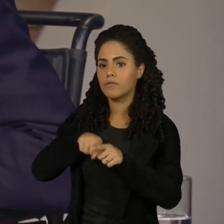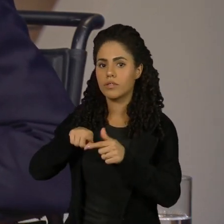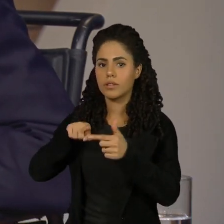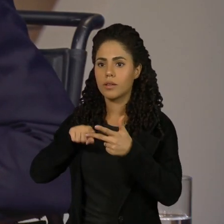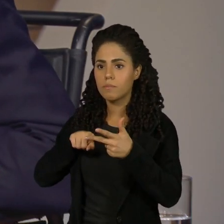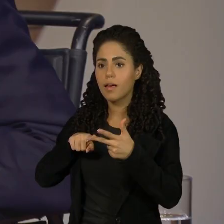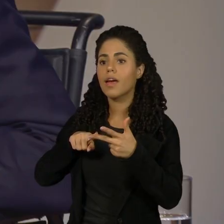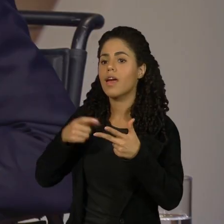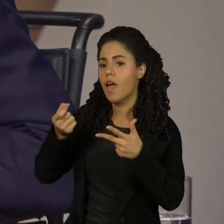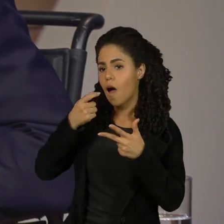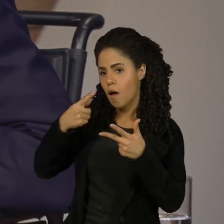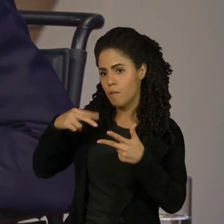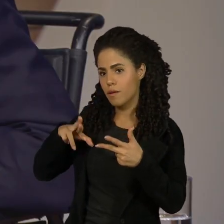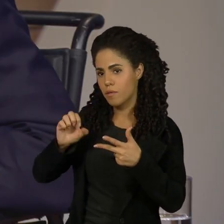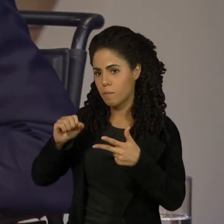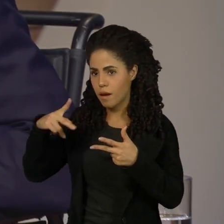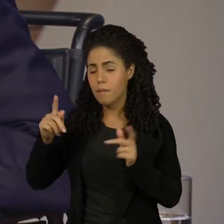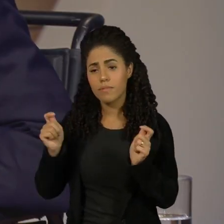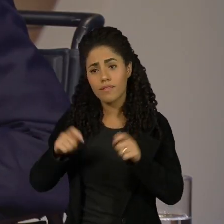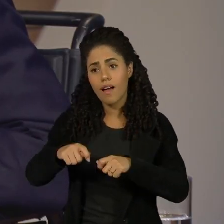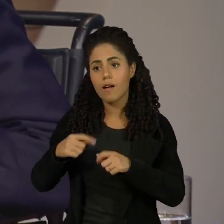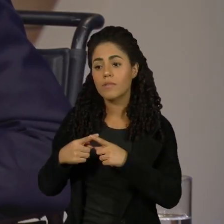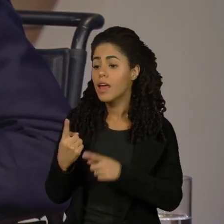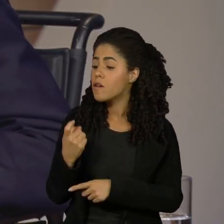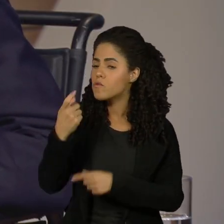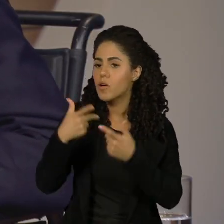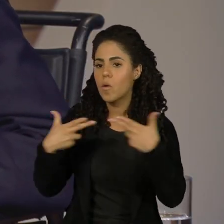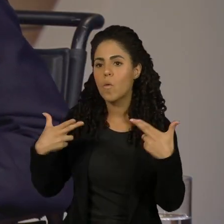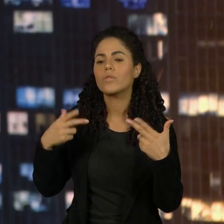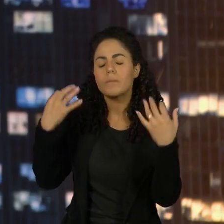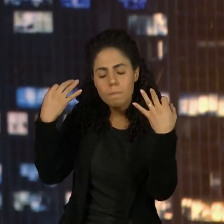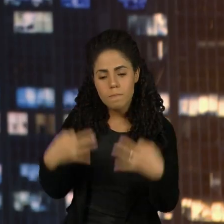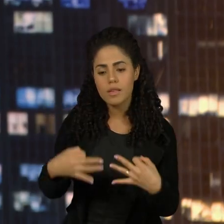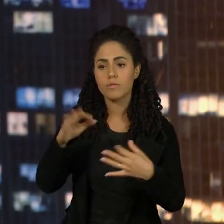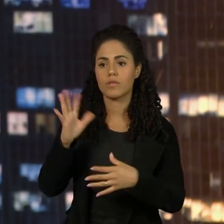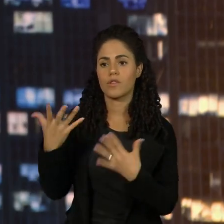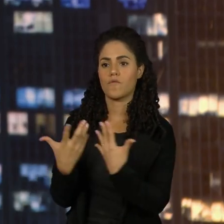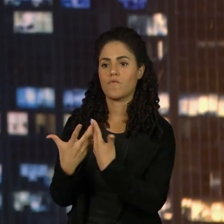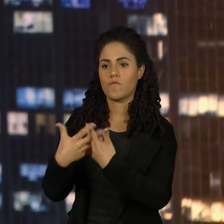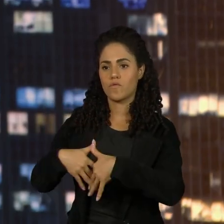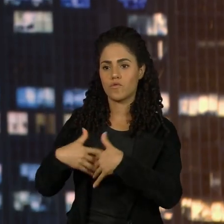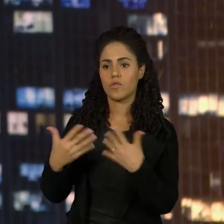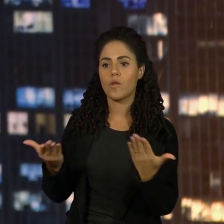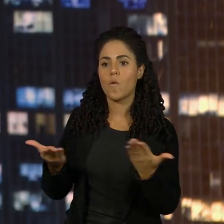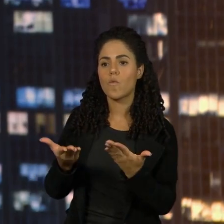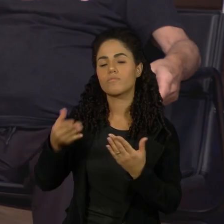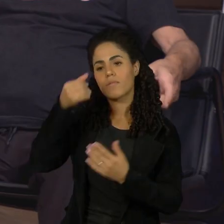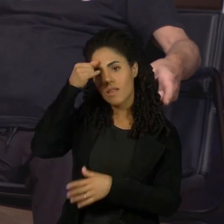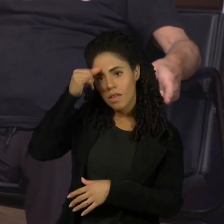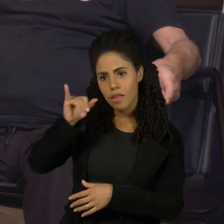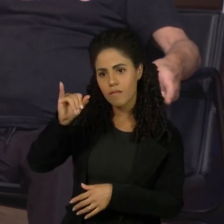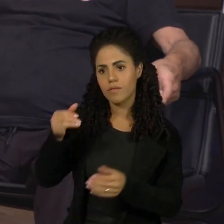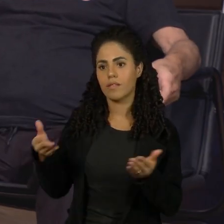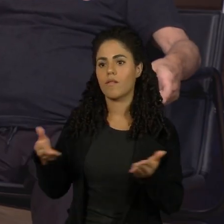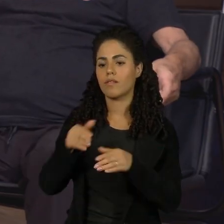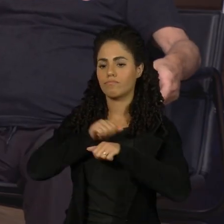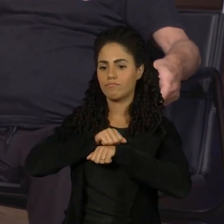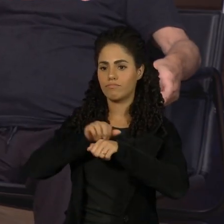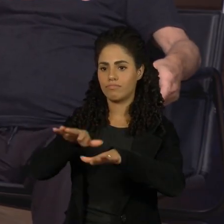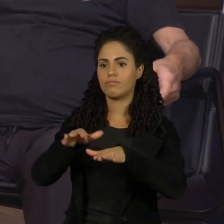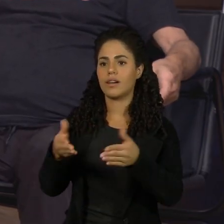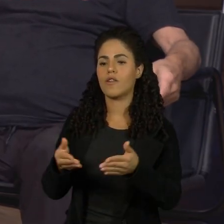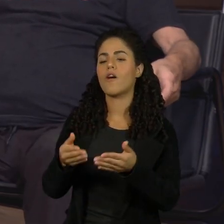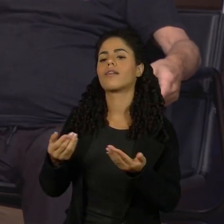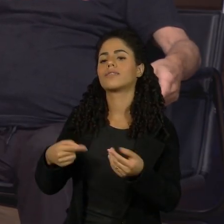à PrEP para prevenir, que é a única coisa que de fato funcionou para prevenir a transmissão do